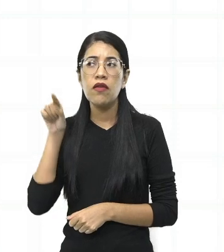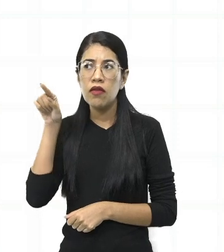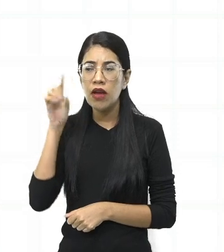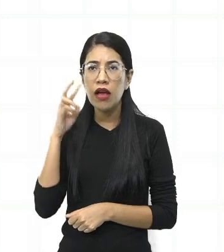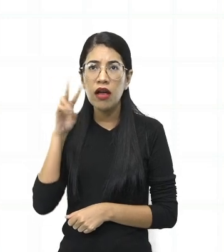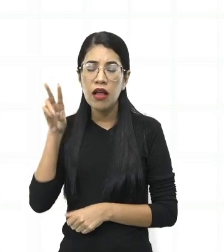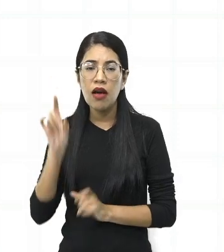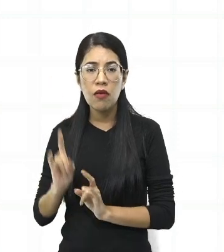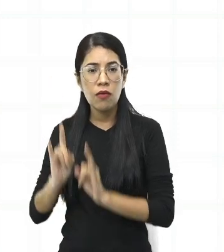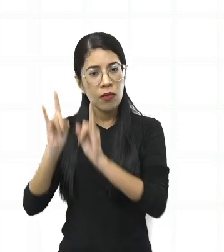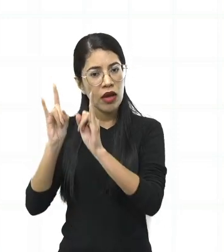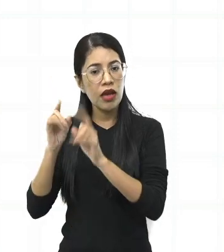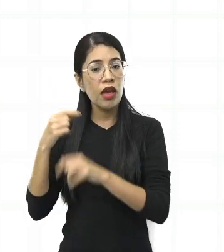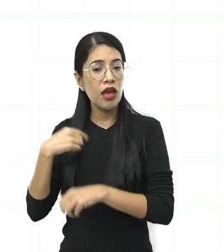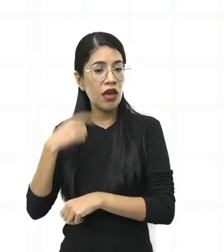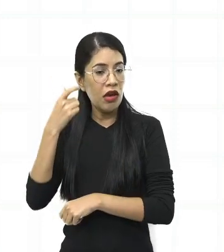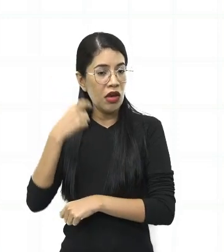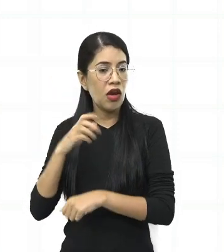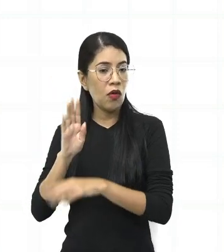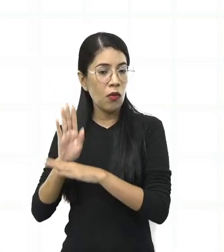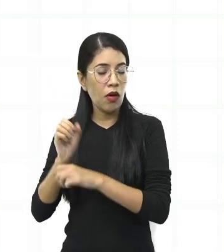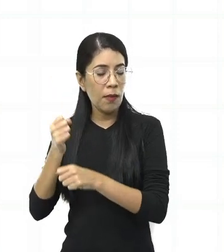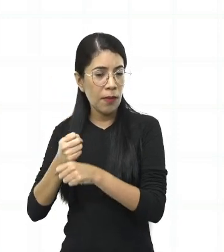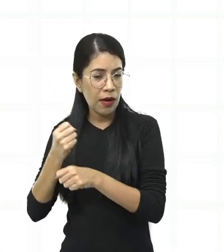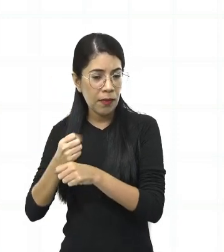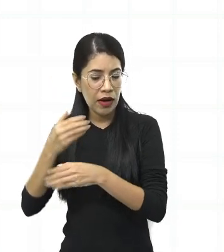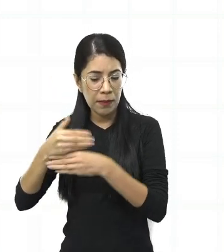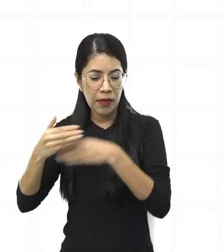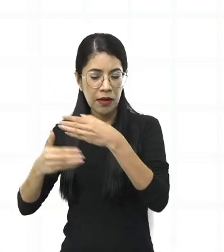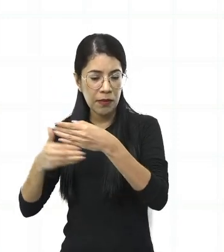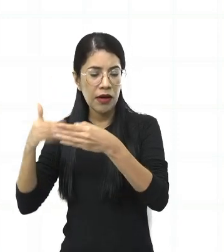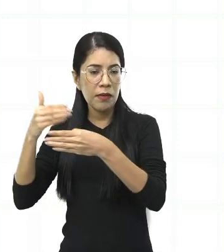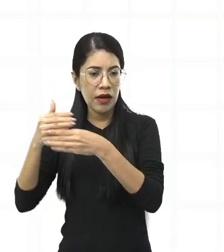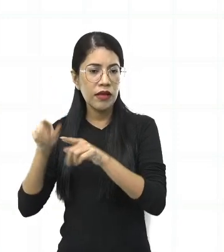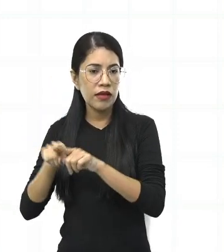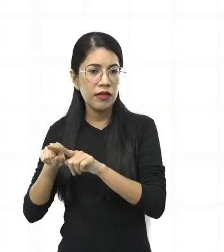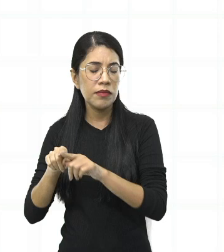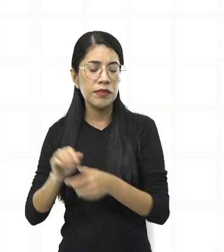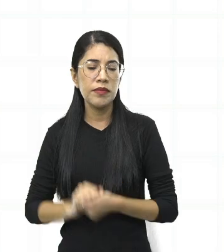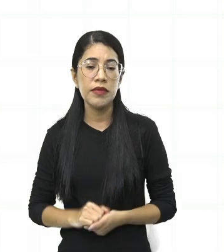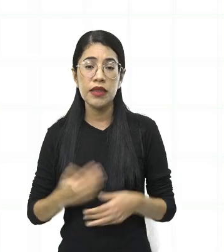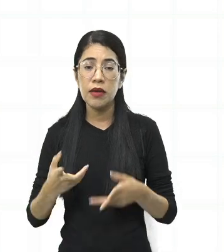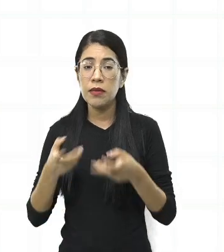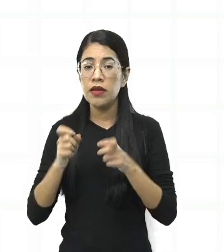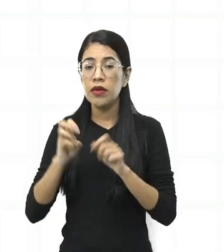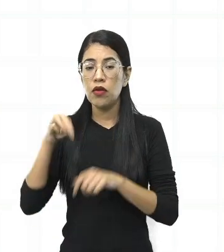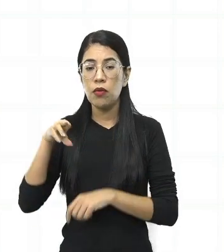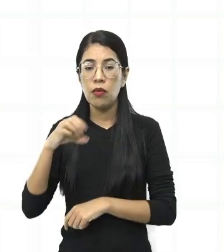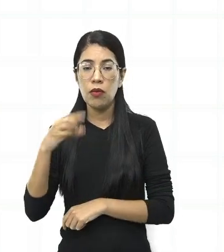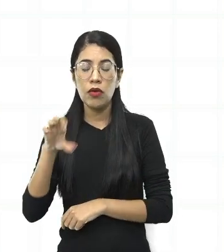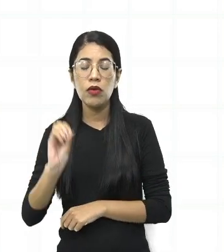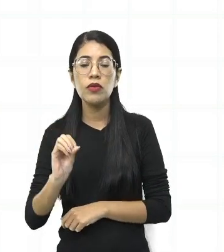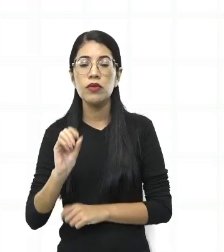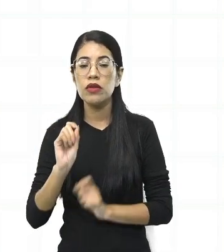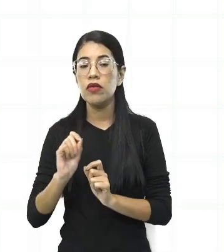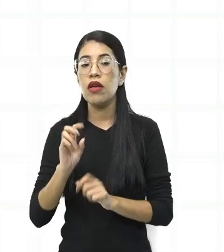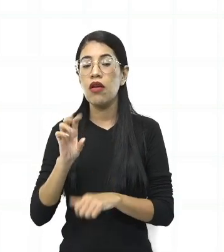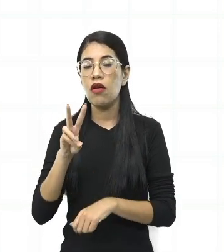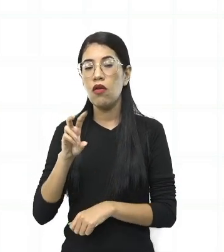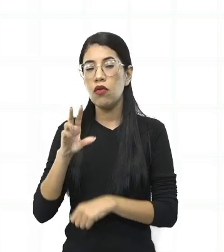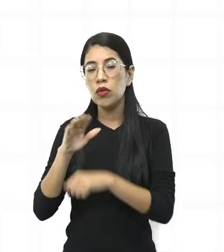ali? Eu ajudei a levantar. Então, vejam que o moço é o nosso vocativo, é o